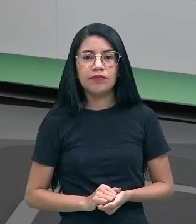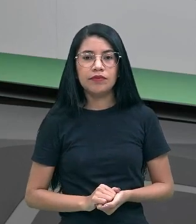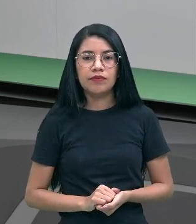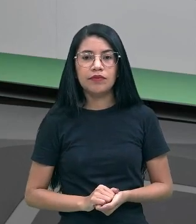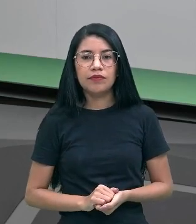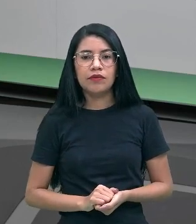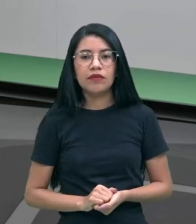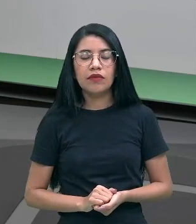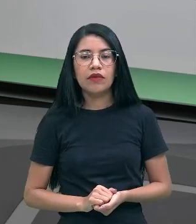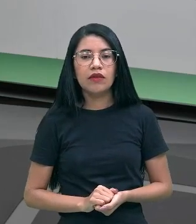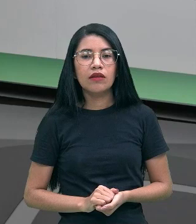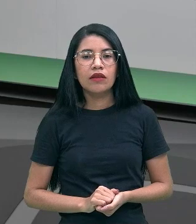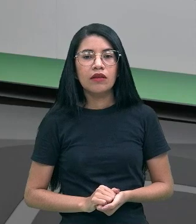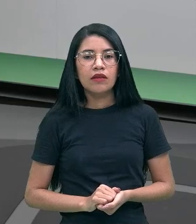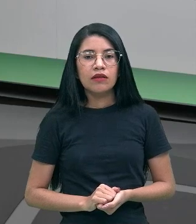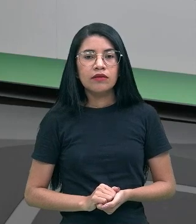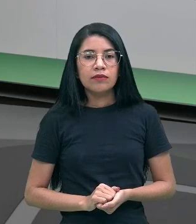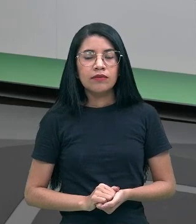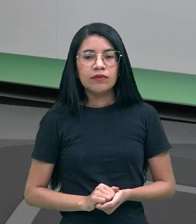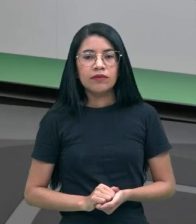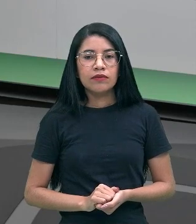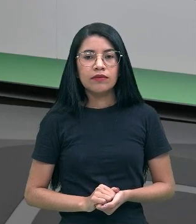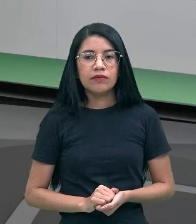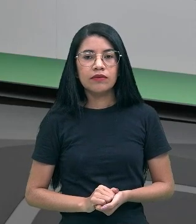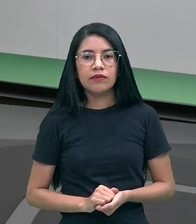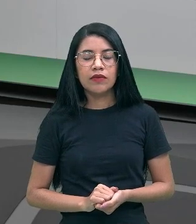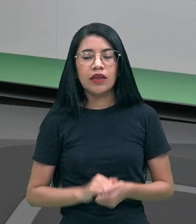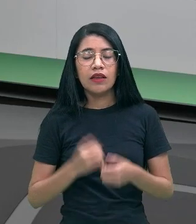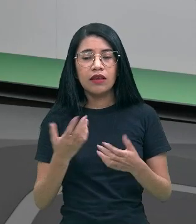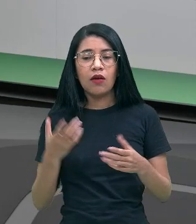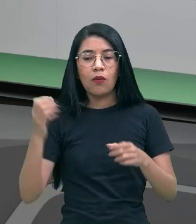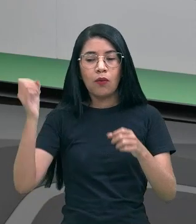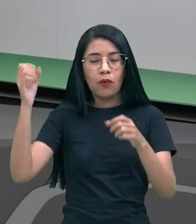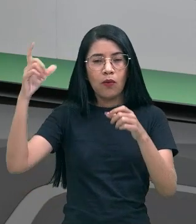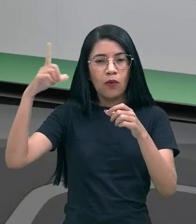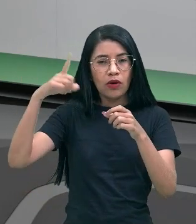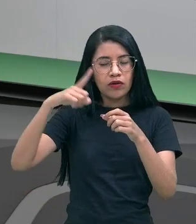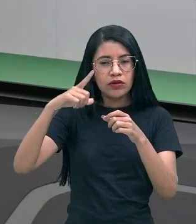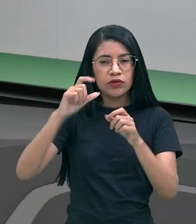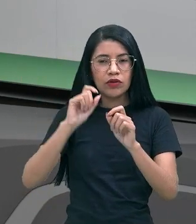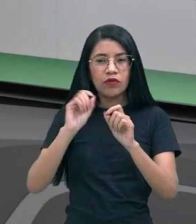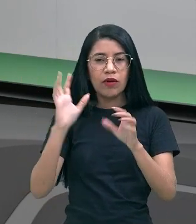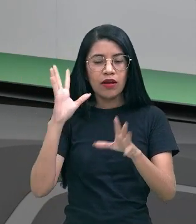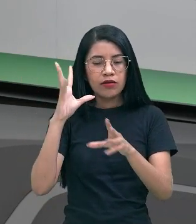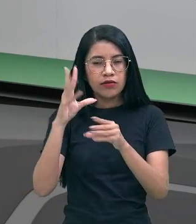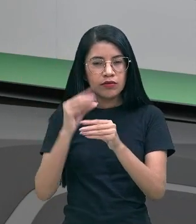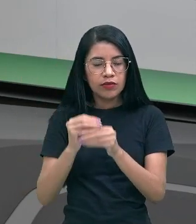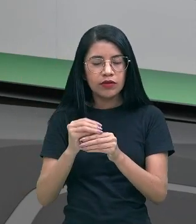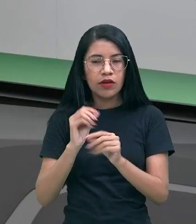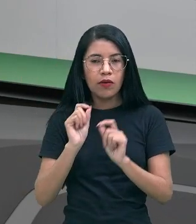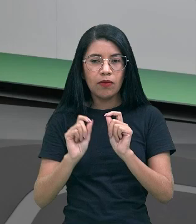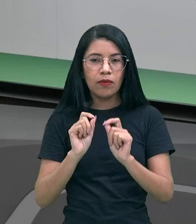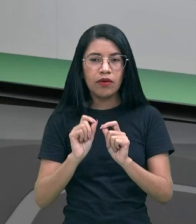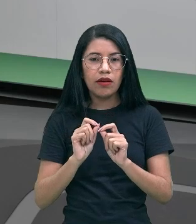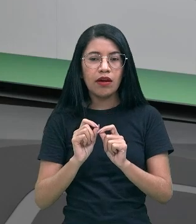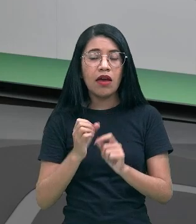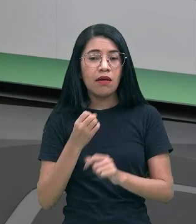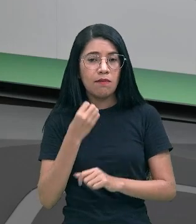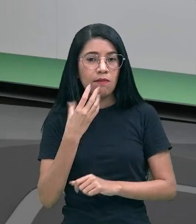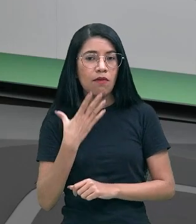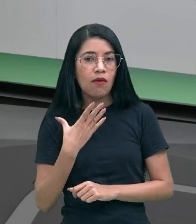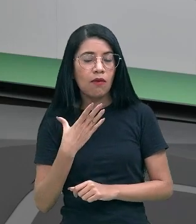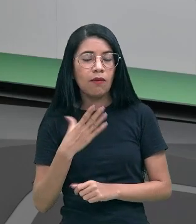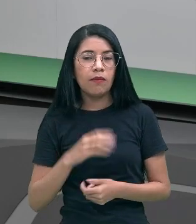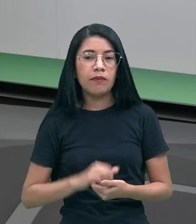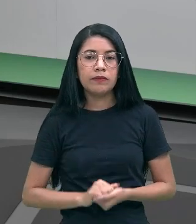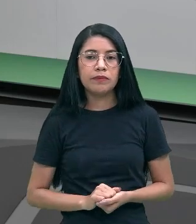bom? Muito bem. Então, ó, o efeito estufa, para resumir, ele é um fenômeno bom. Ele